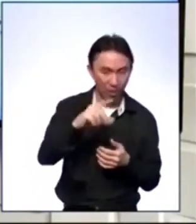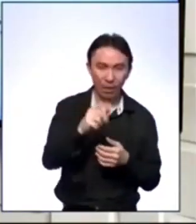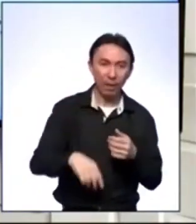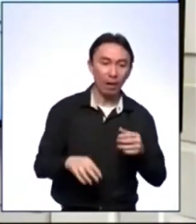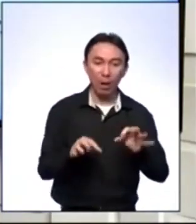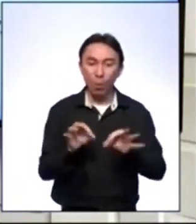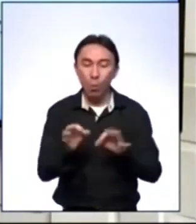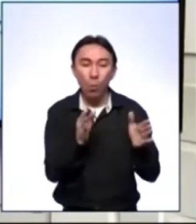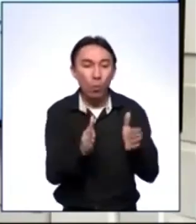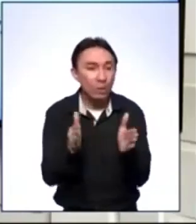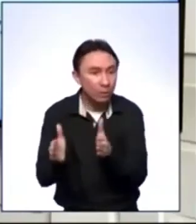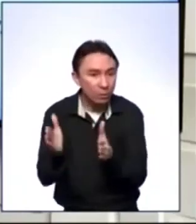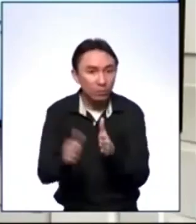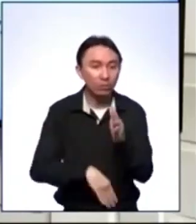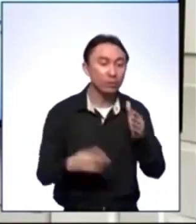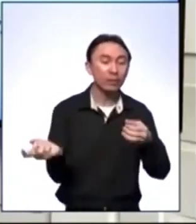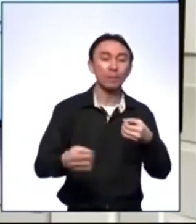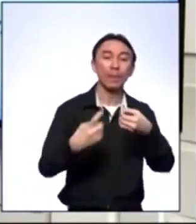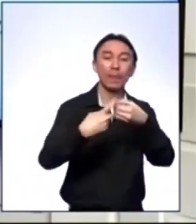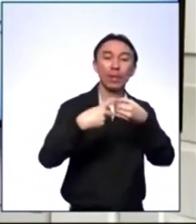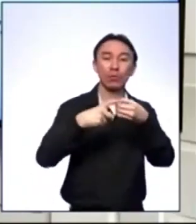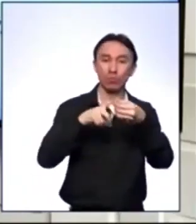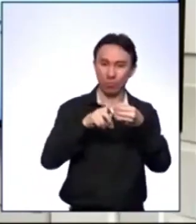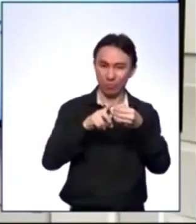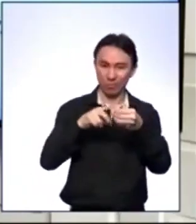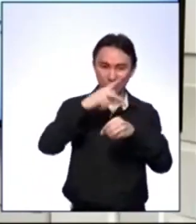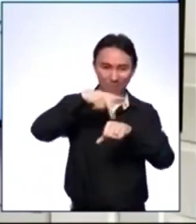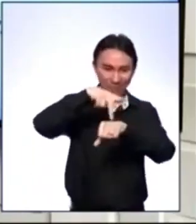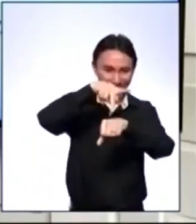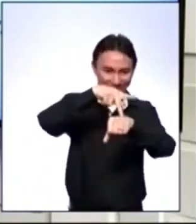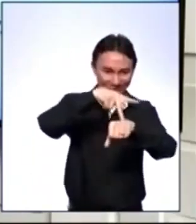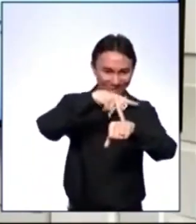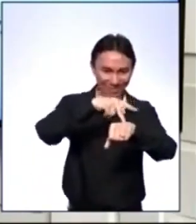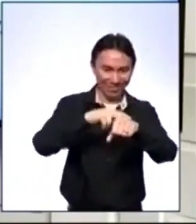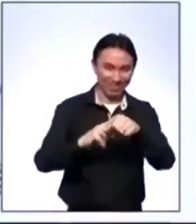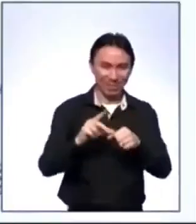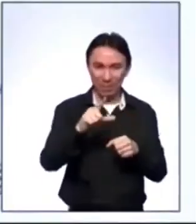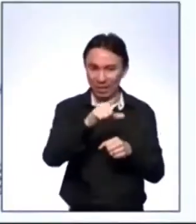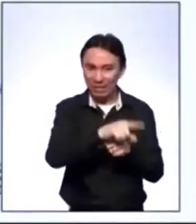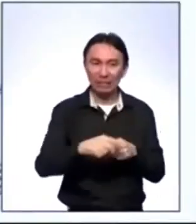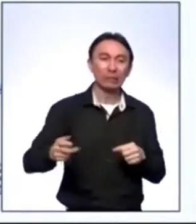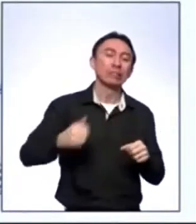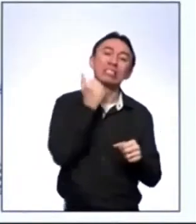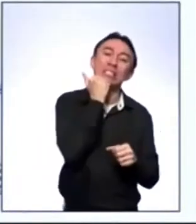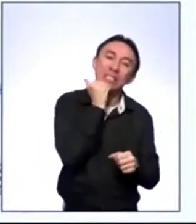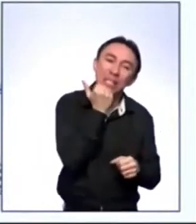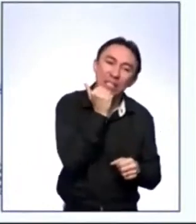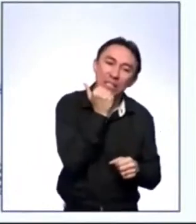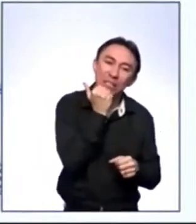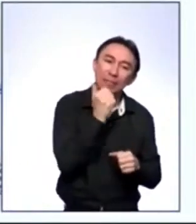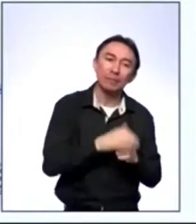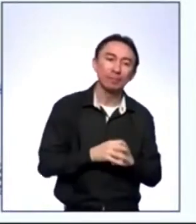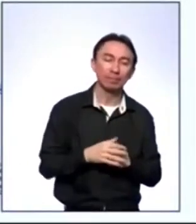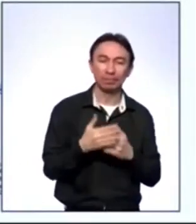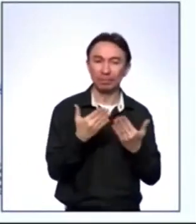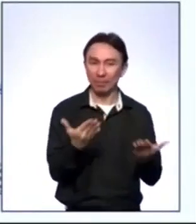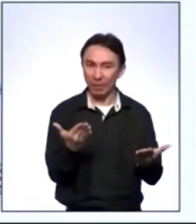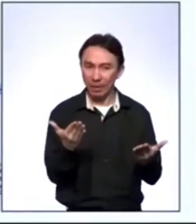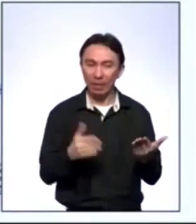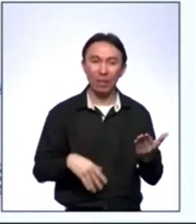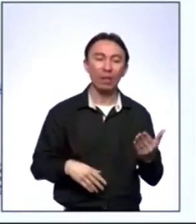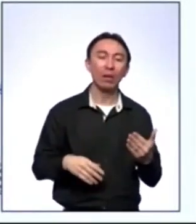Unesco, Organização das Nações Unidas, tem lá na tela? Então, a Unesco, olha lá a Unesco. Organização das